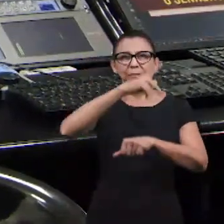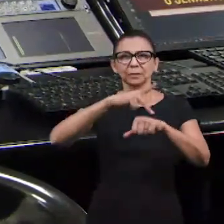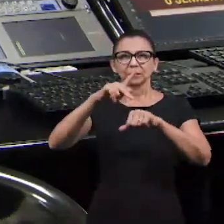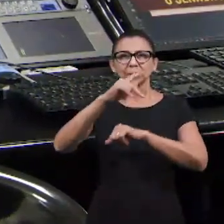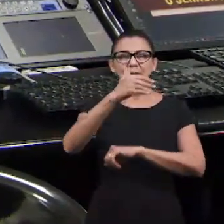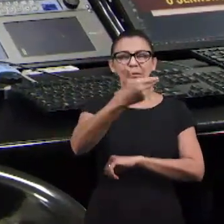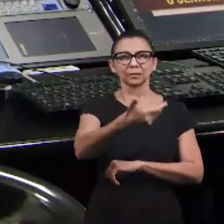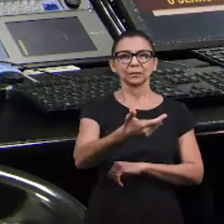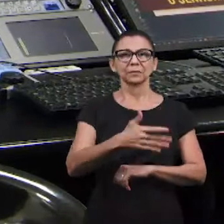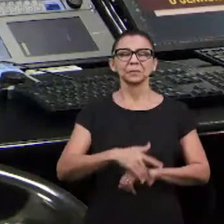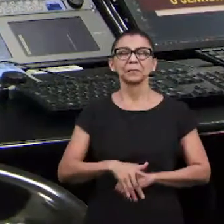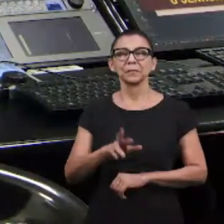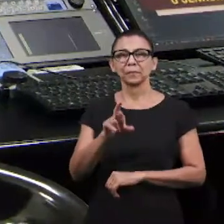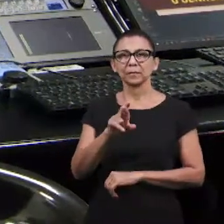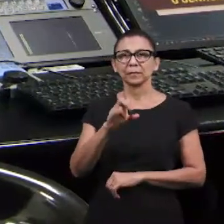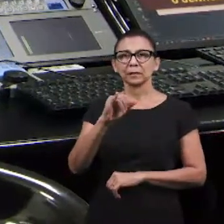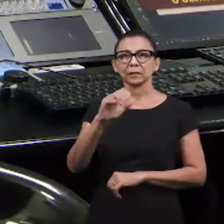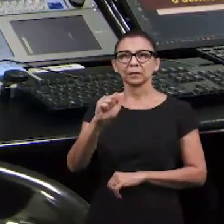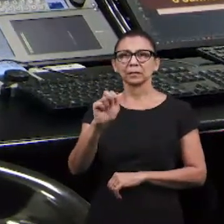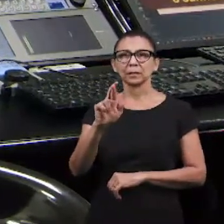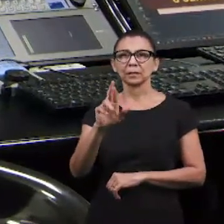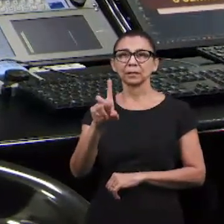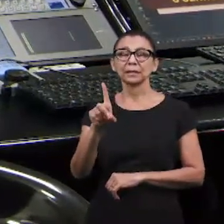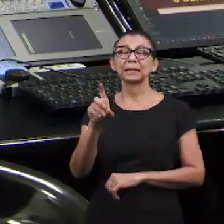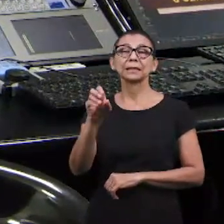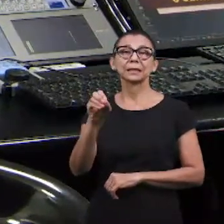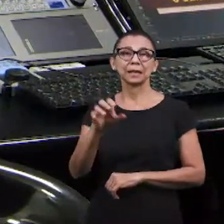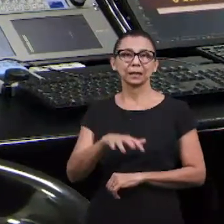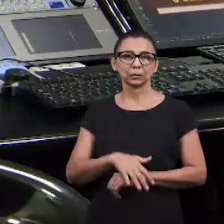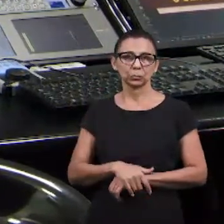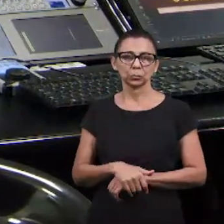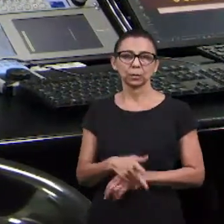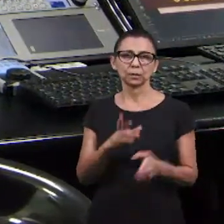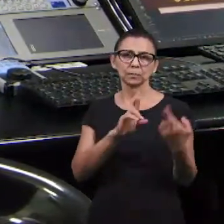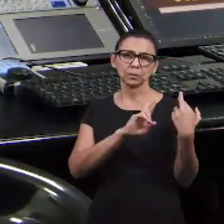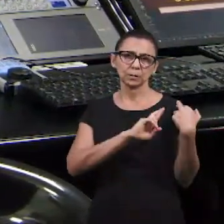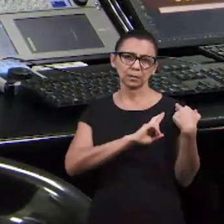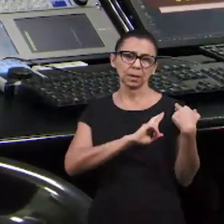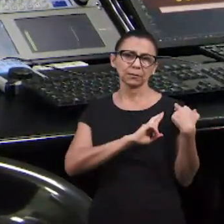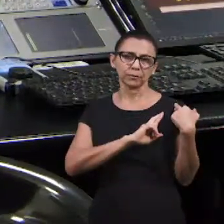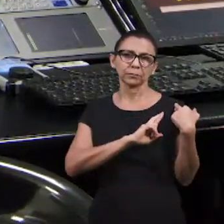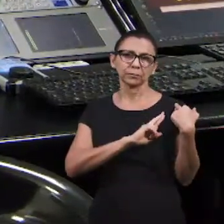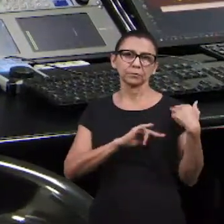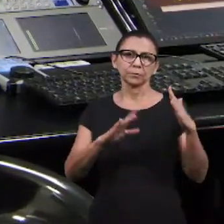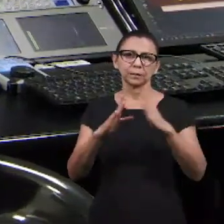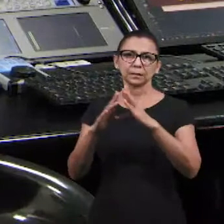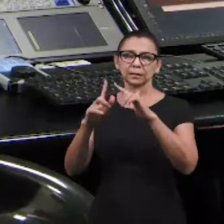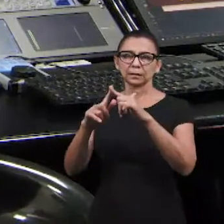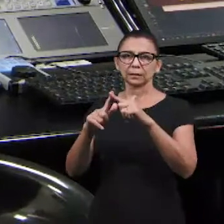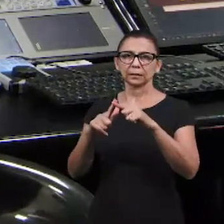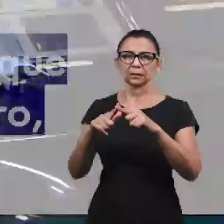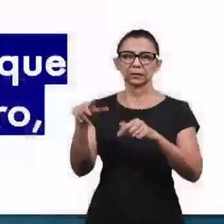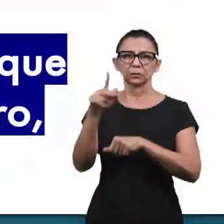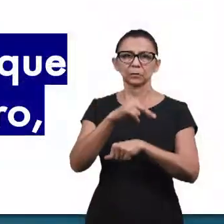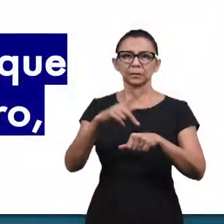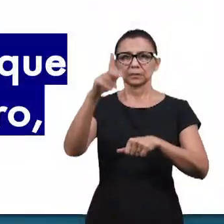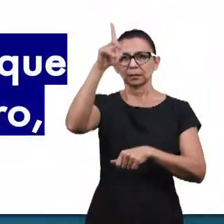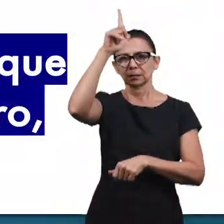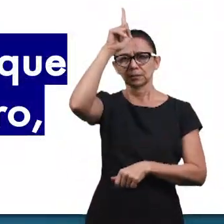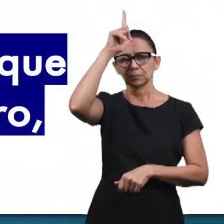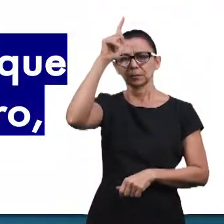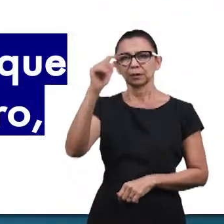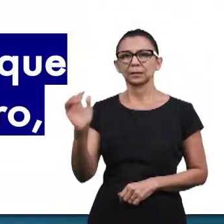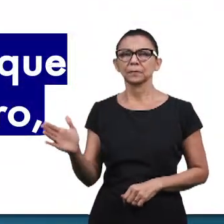Ricardo Bravin. O pastor Ricardo Bravin é o pastor da nossa igreja em Munique, na Alemanha, e ele escreveu dizendo assim: